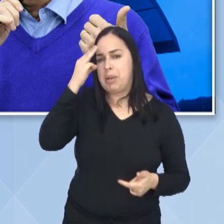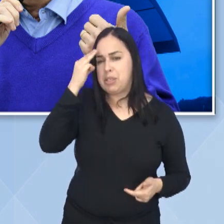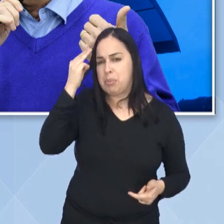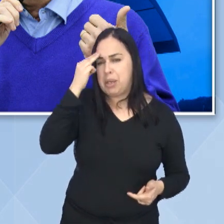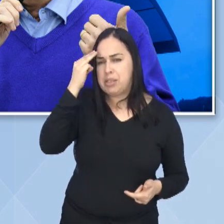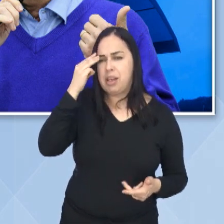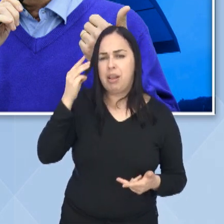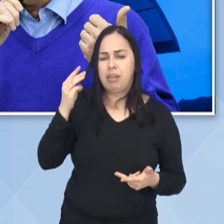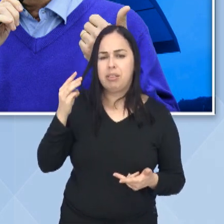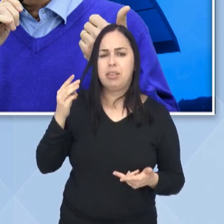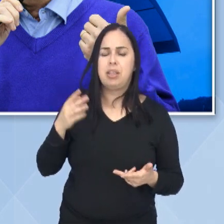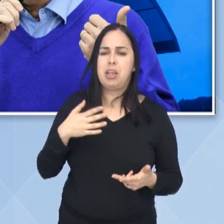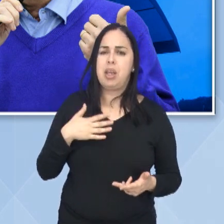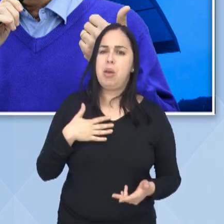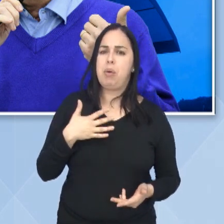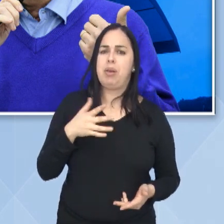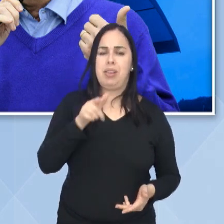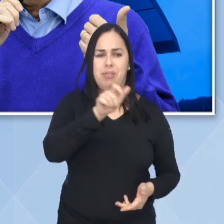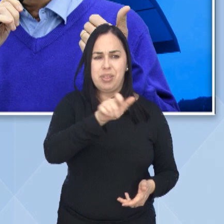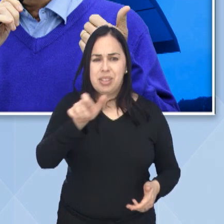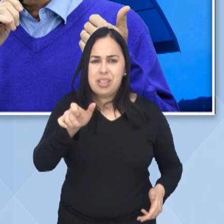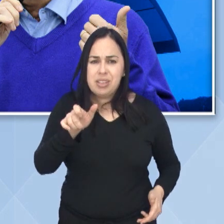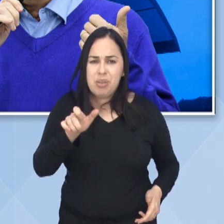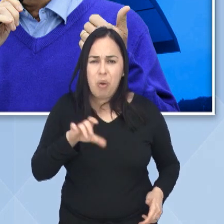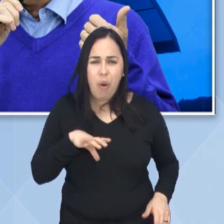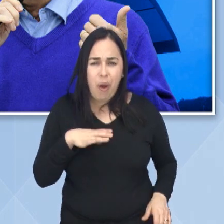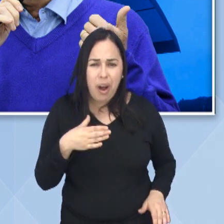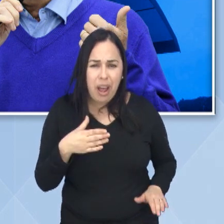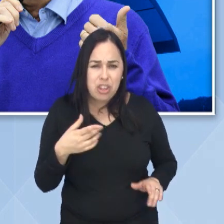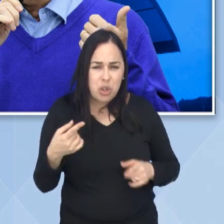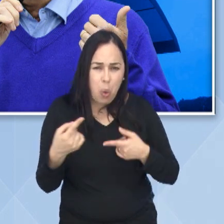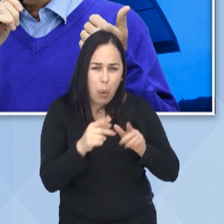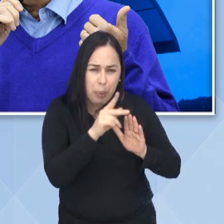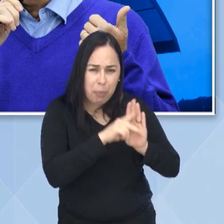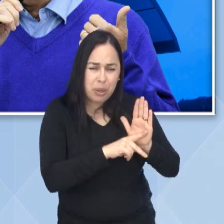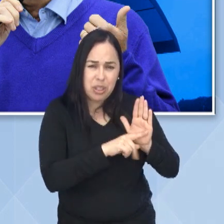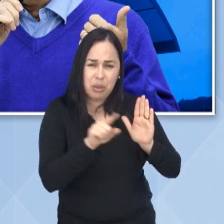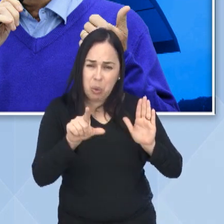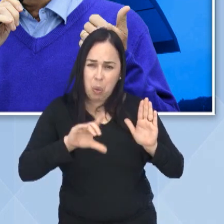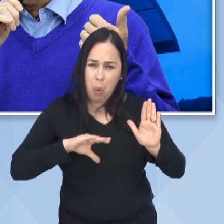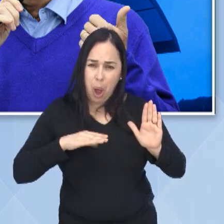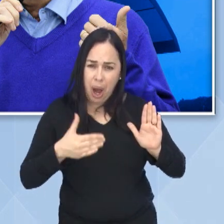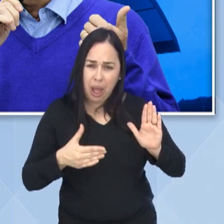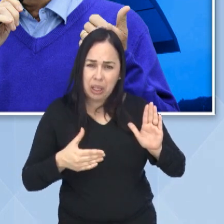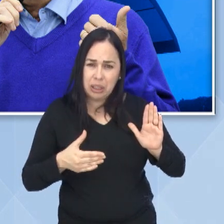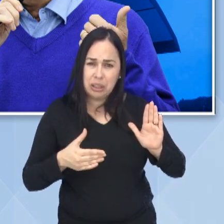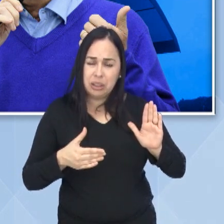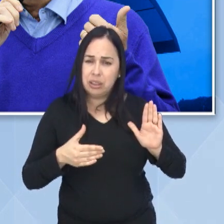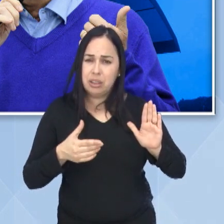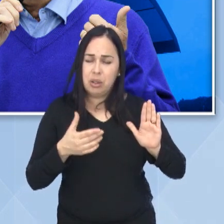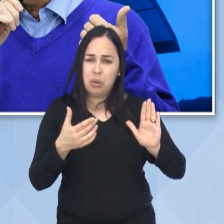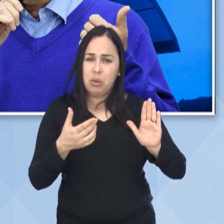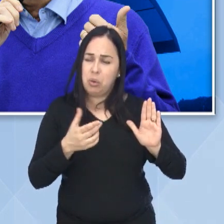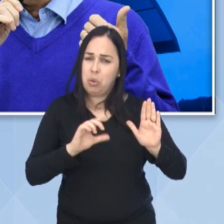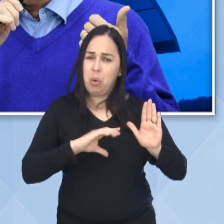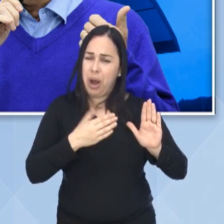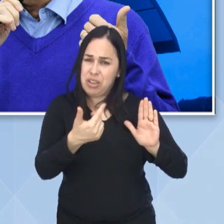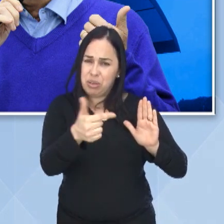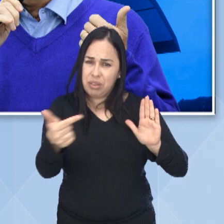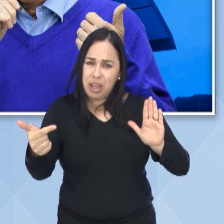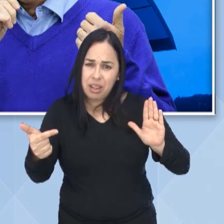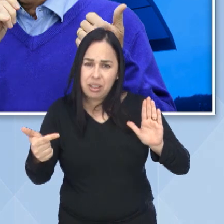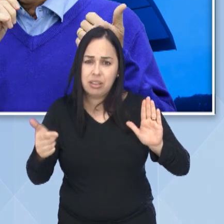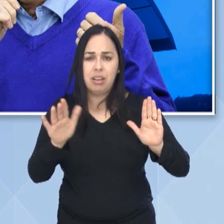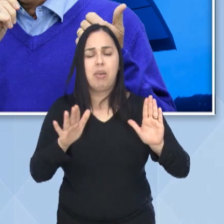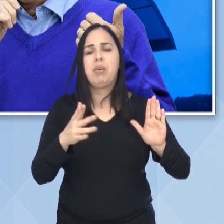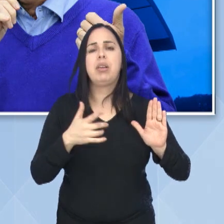Evangélica. Eu não acredito que eles vão ter coragem de votar contra esse projeto, que é um projeto que é de união de combate à fome, não de um